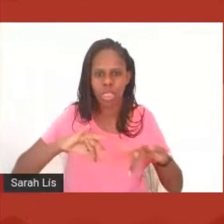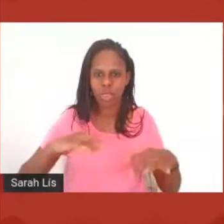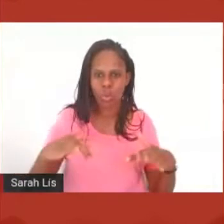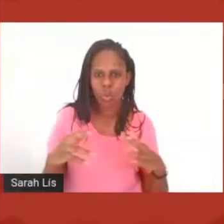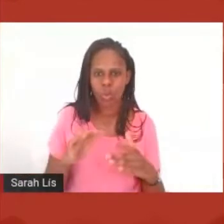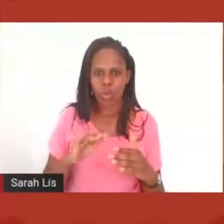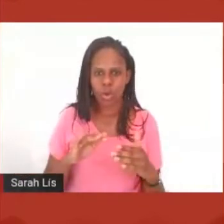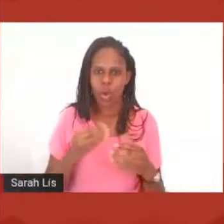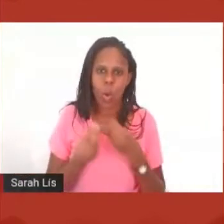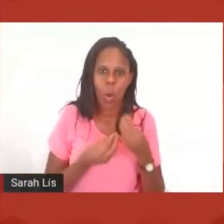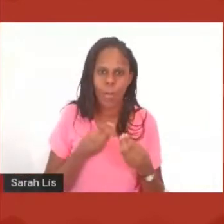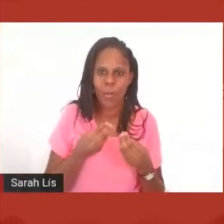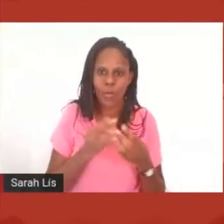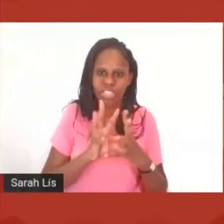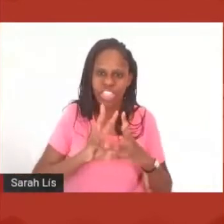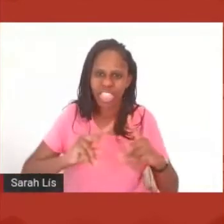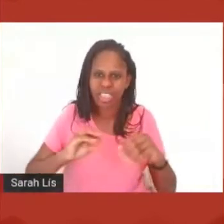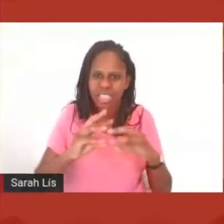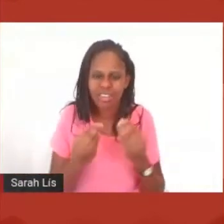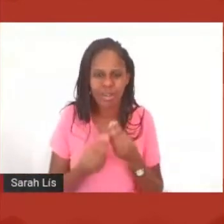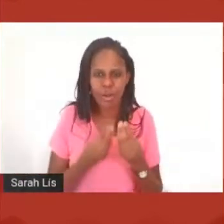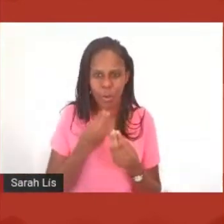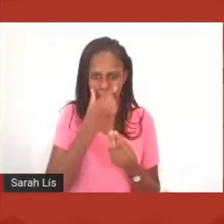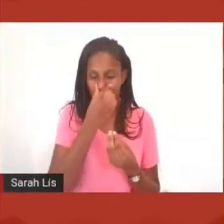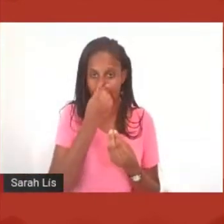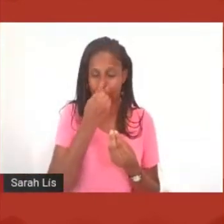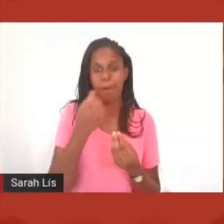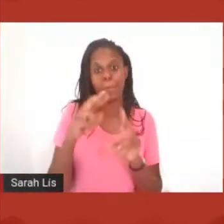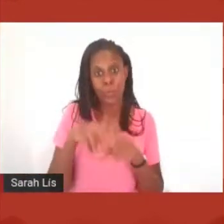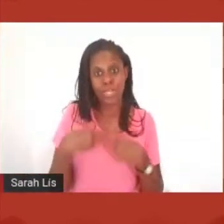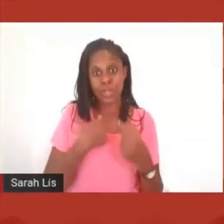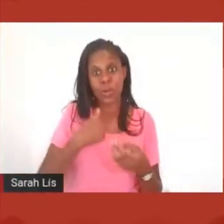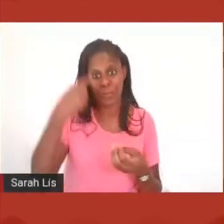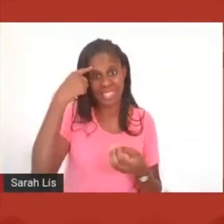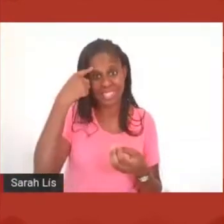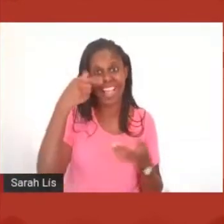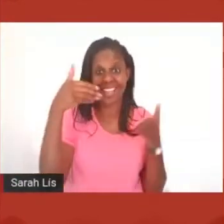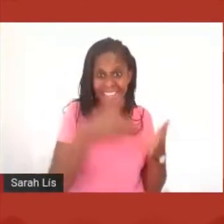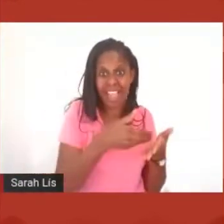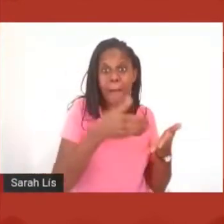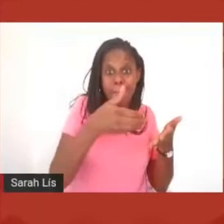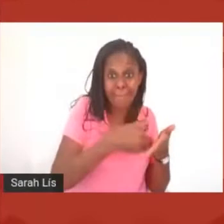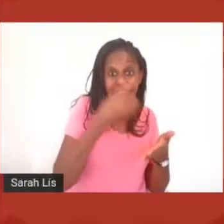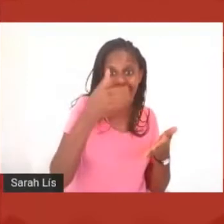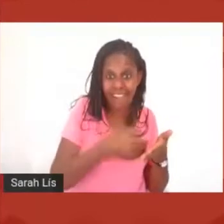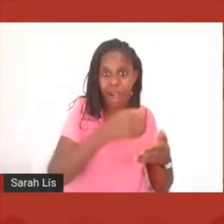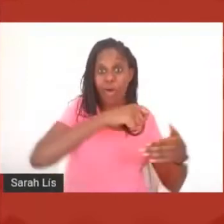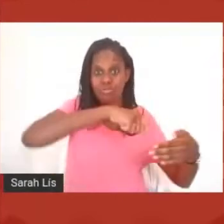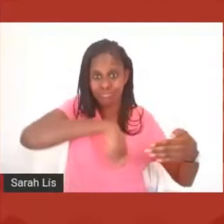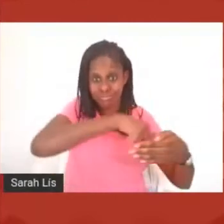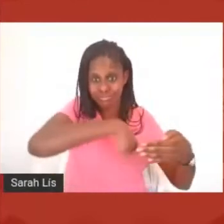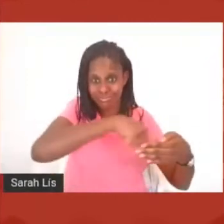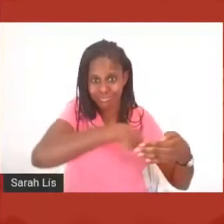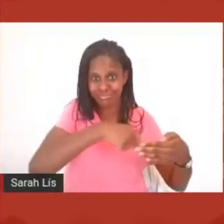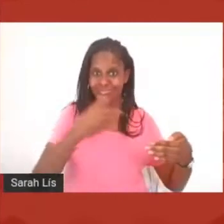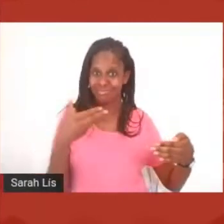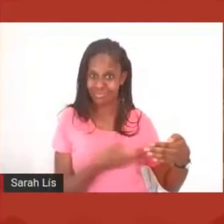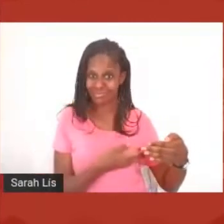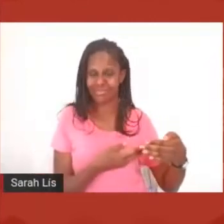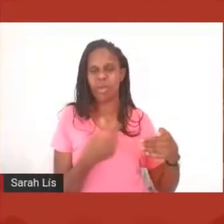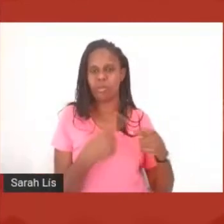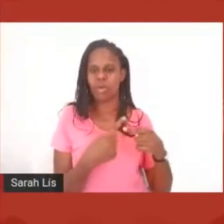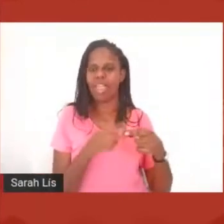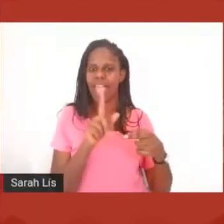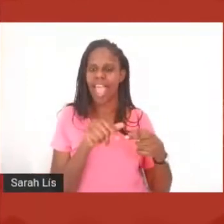esse mingau estivesse falando do mingau mesmo que ela estivesse preparando, porque é um tipo